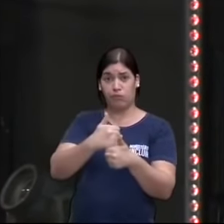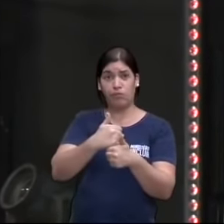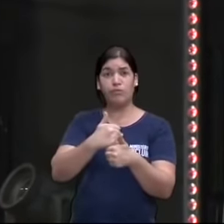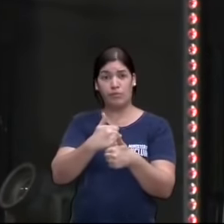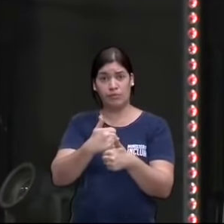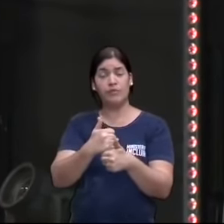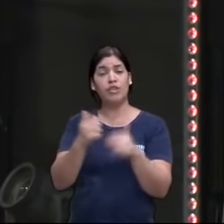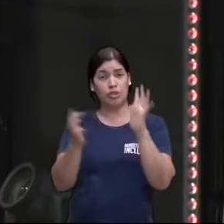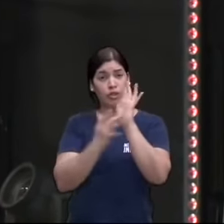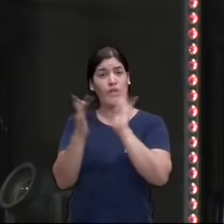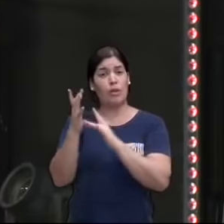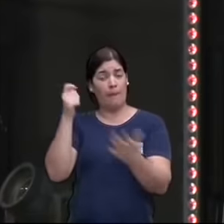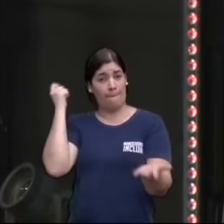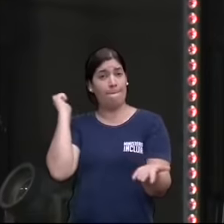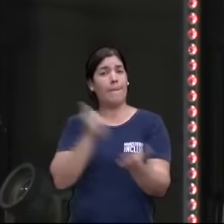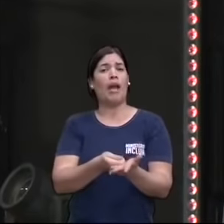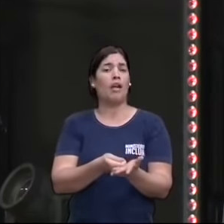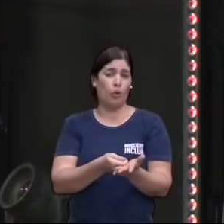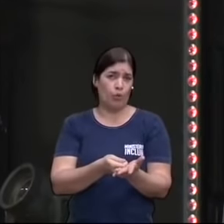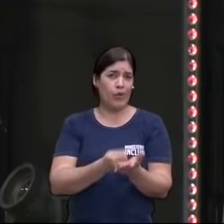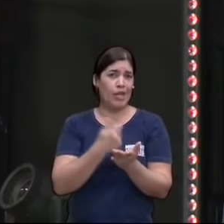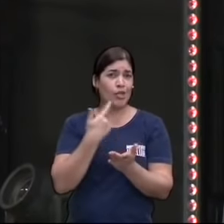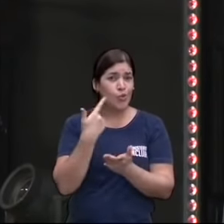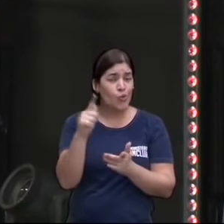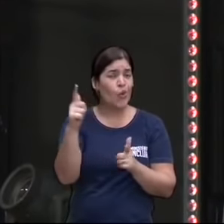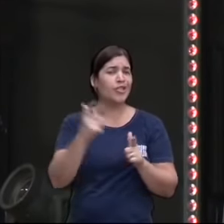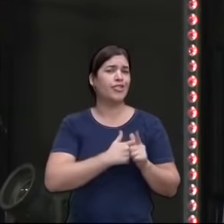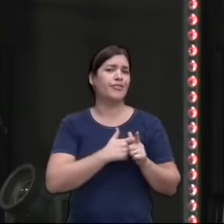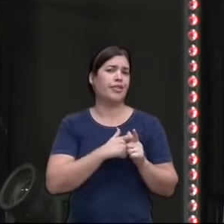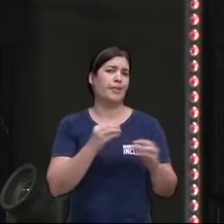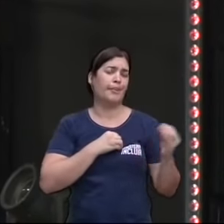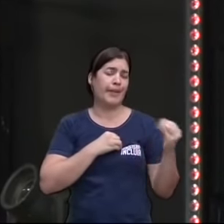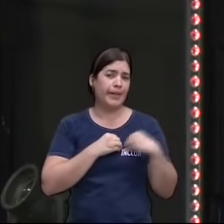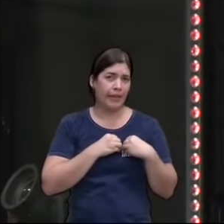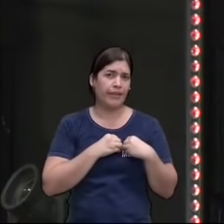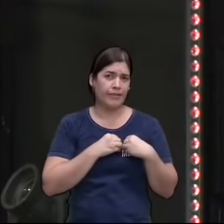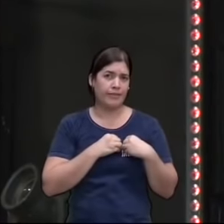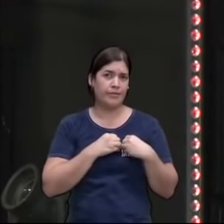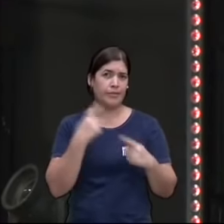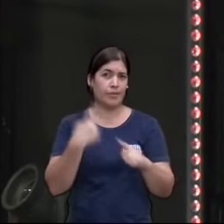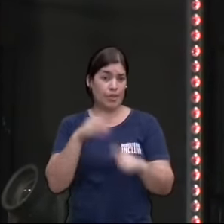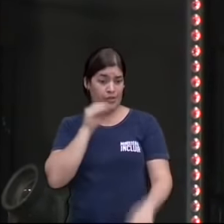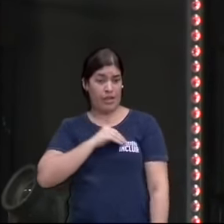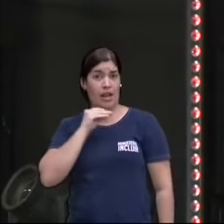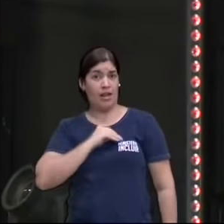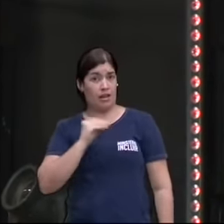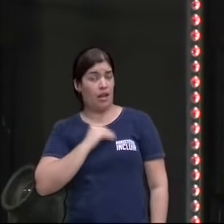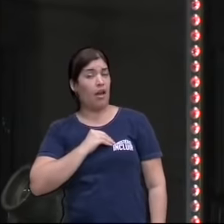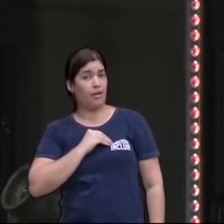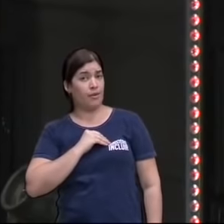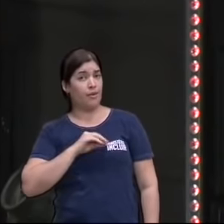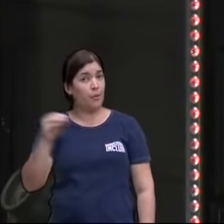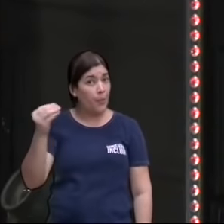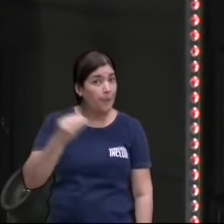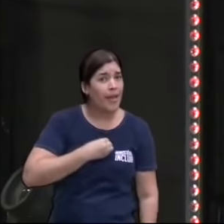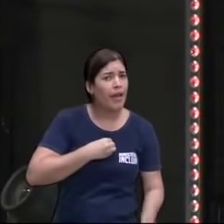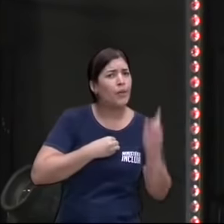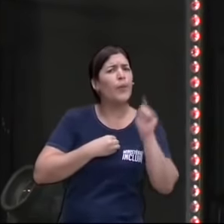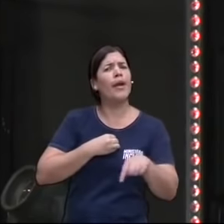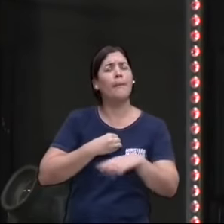ó, eu vou pagar a conta. Porque o salário do pecado é a morte. Você não tem como